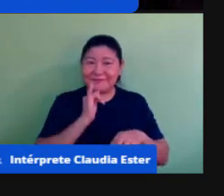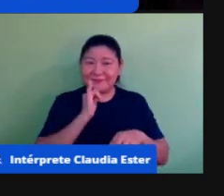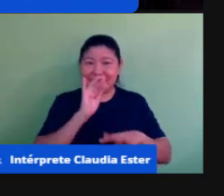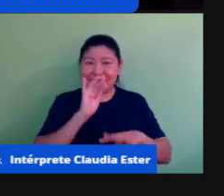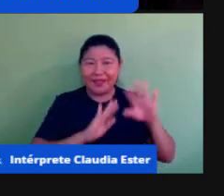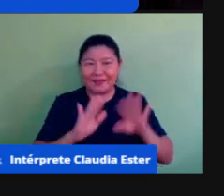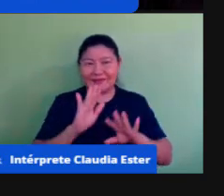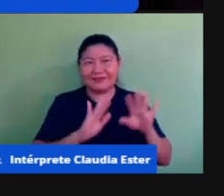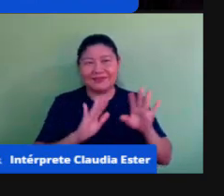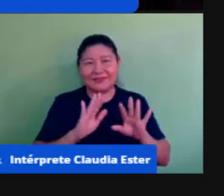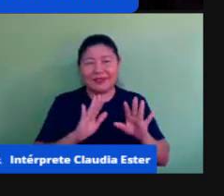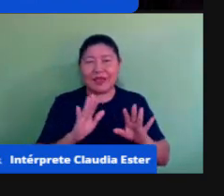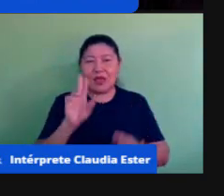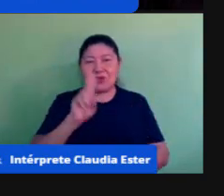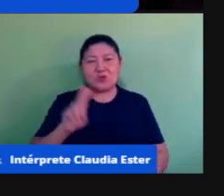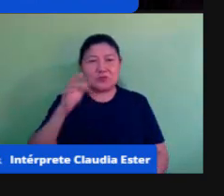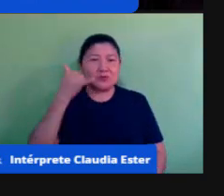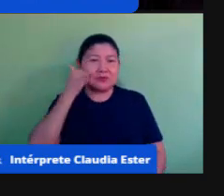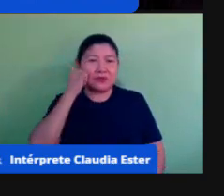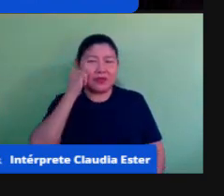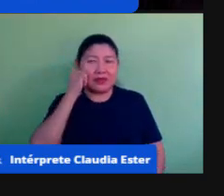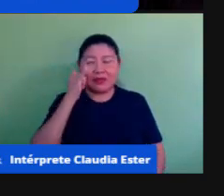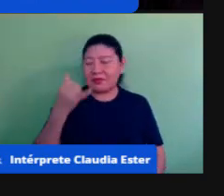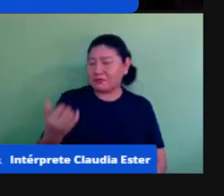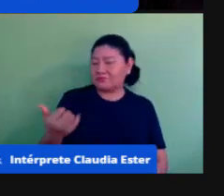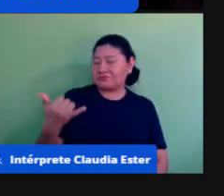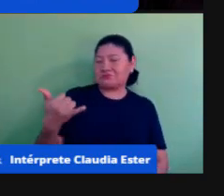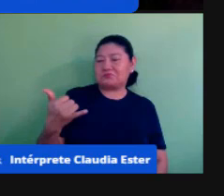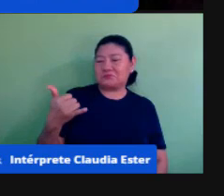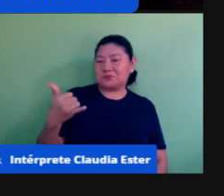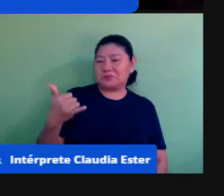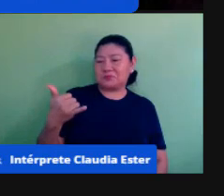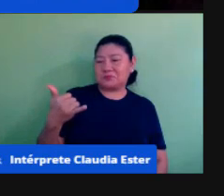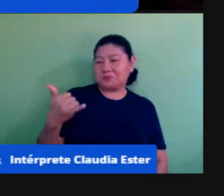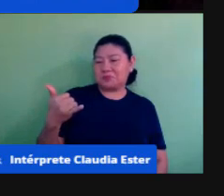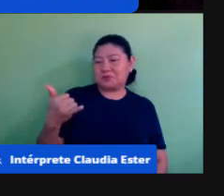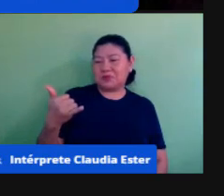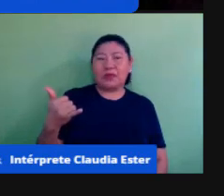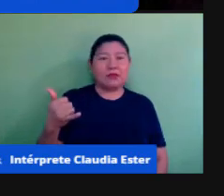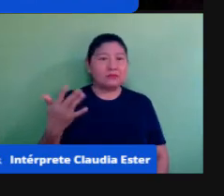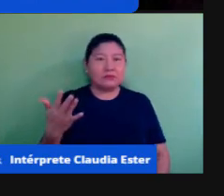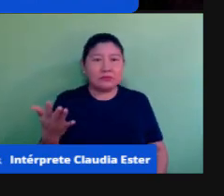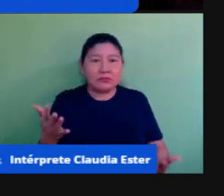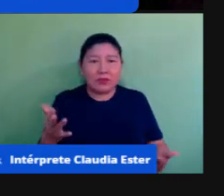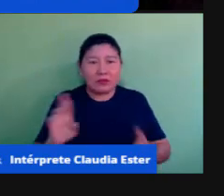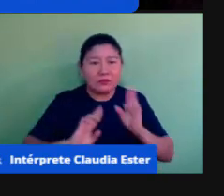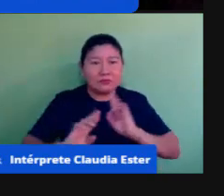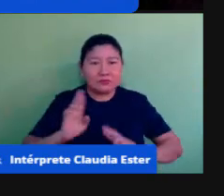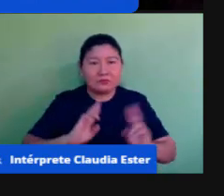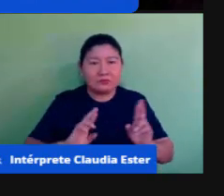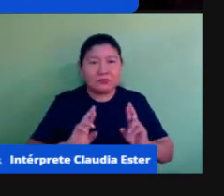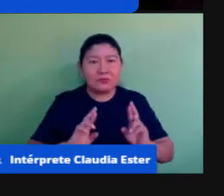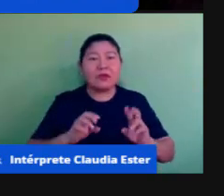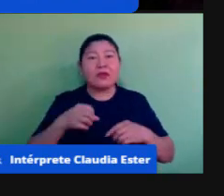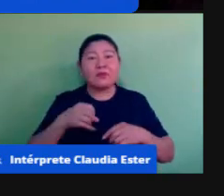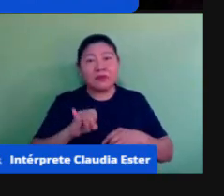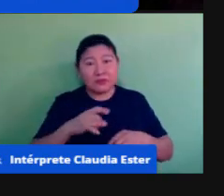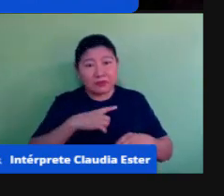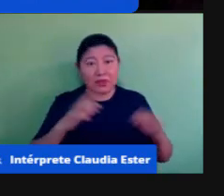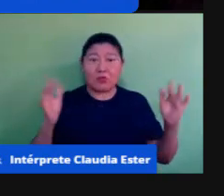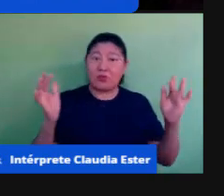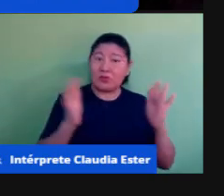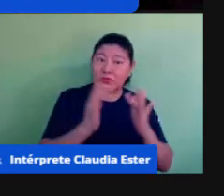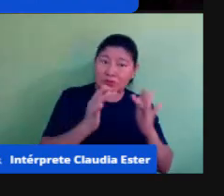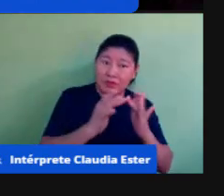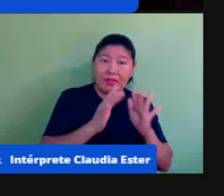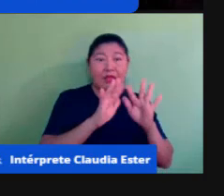para pedir uma ajuda, não é isso? E se você está com aquele contato bem legal com a família, você fala, olha, eu gostaria que vocês